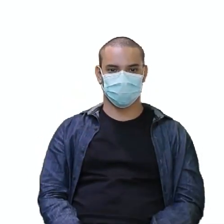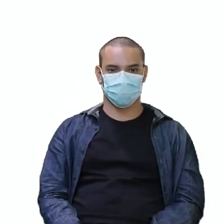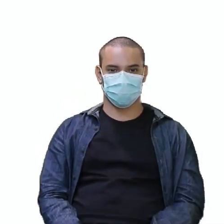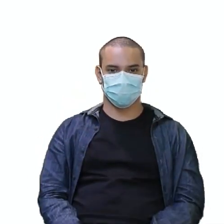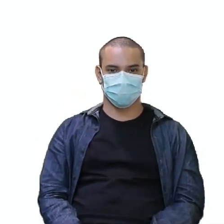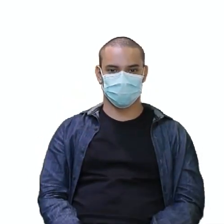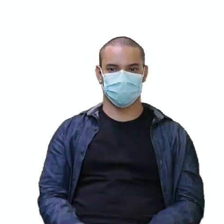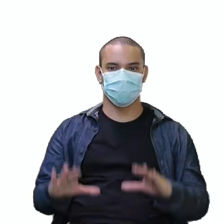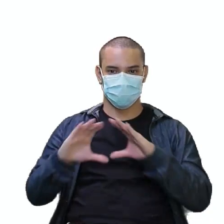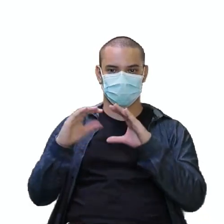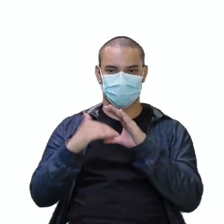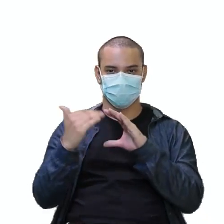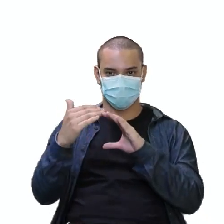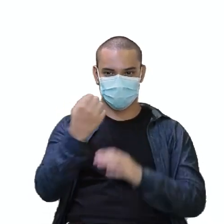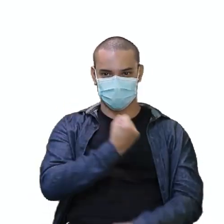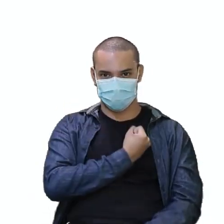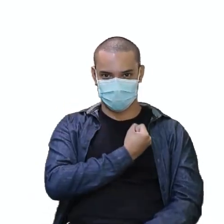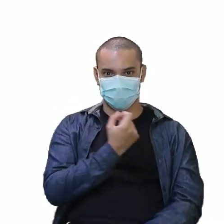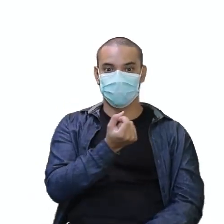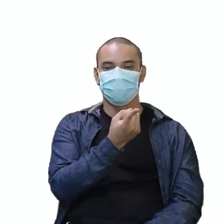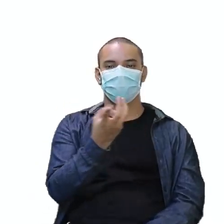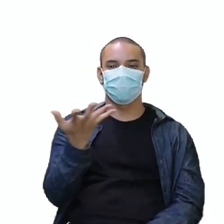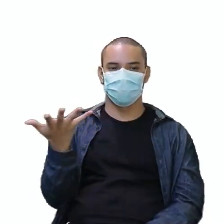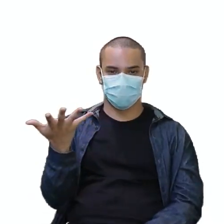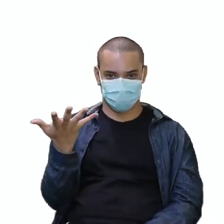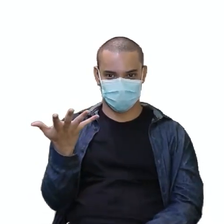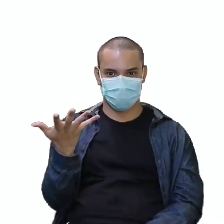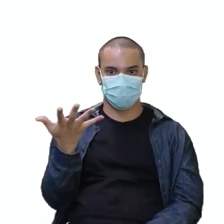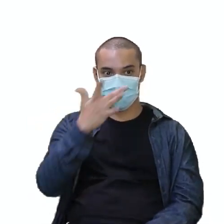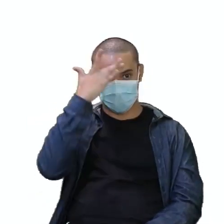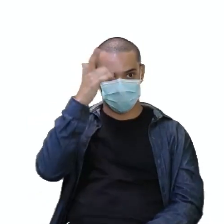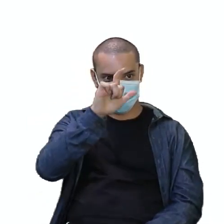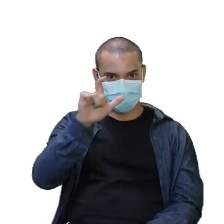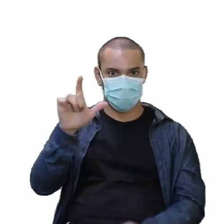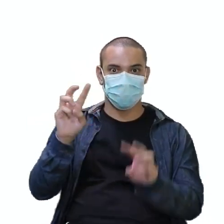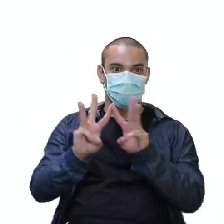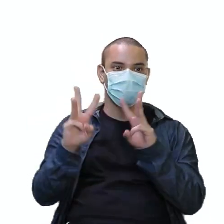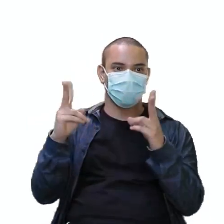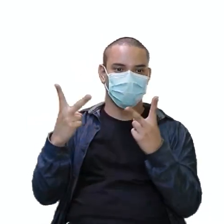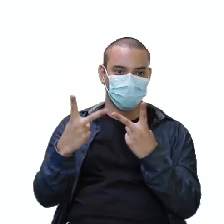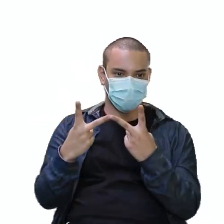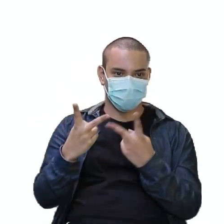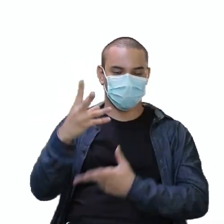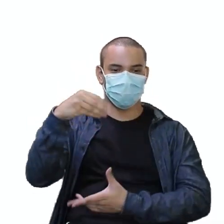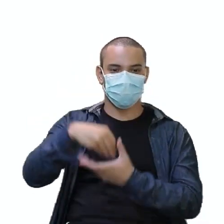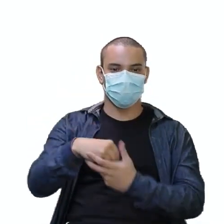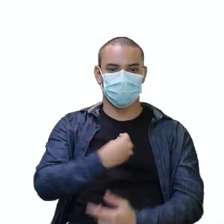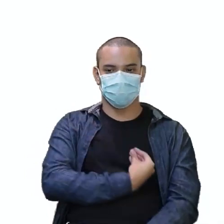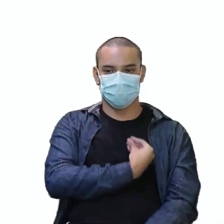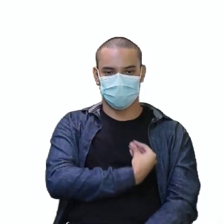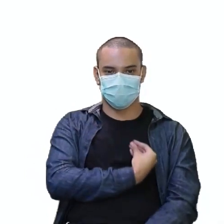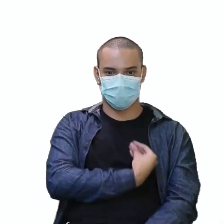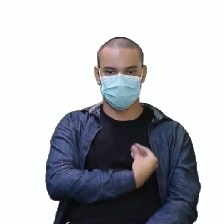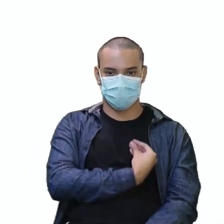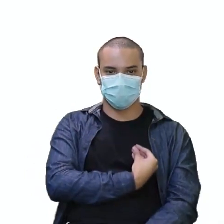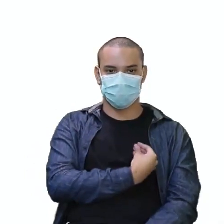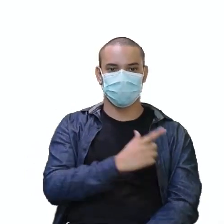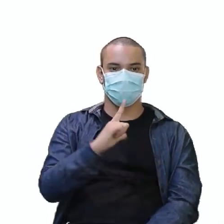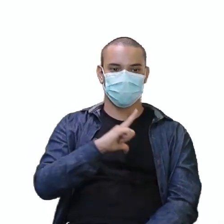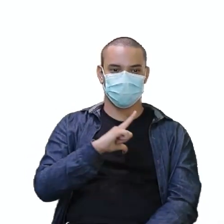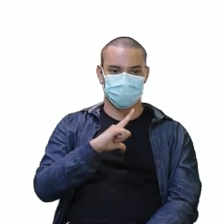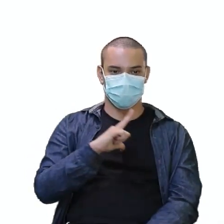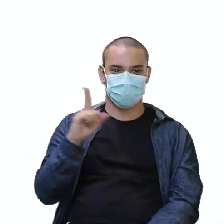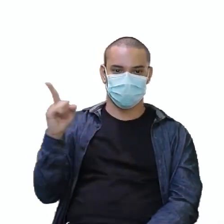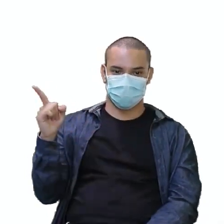Aí. Pirâmide de número, quantidade de indivíduos. Quantidade de matéria existente. Aí vai